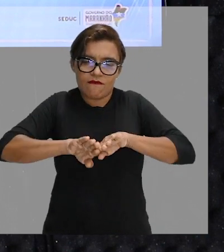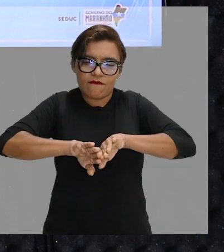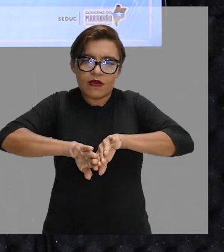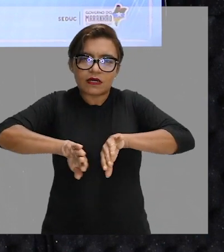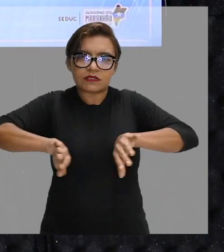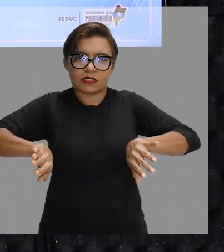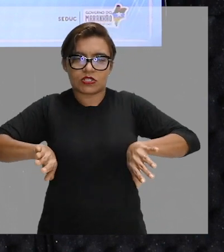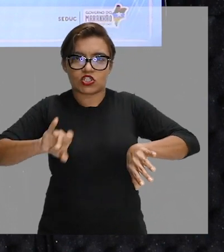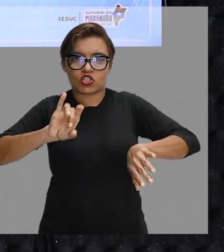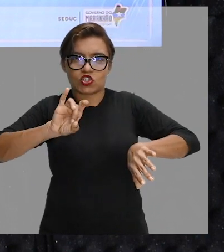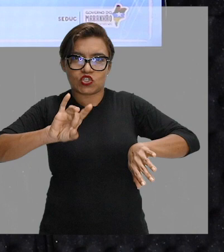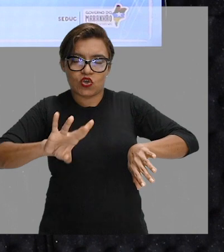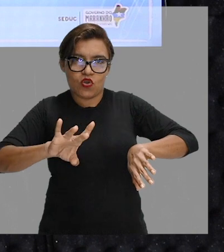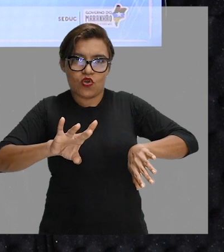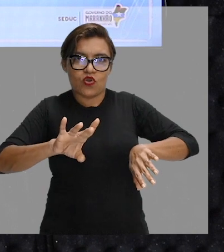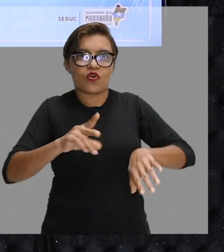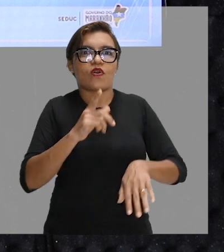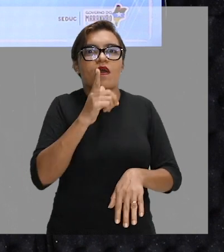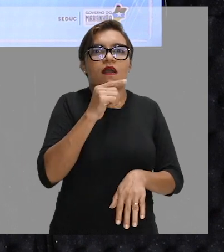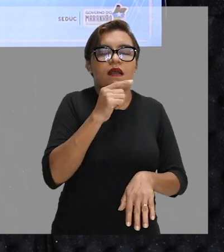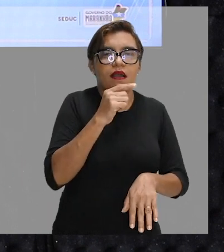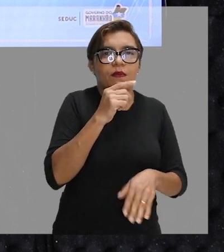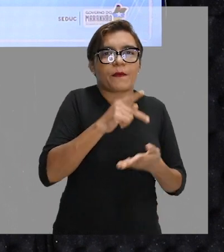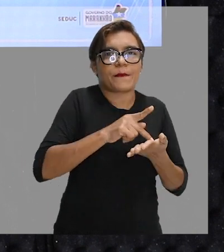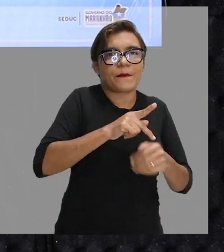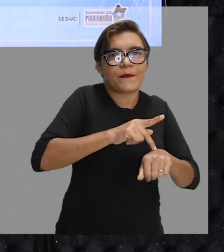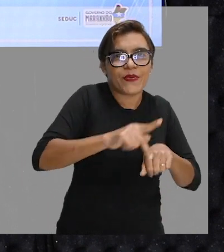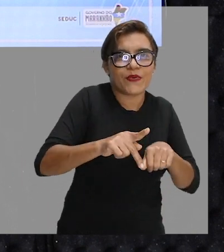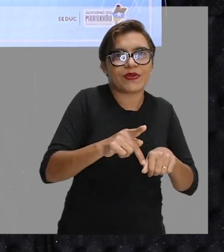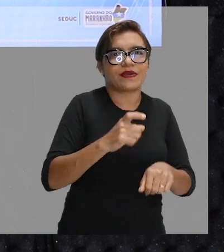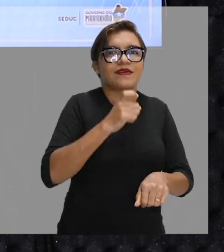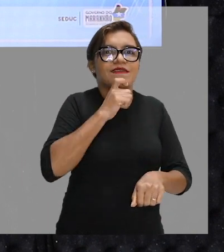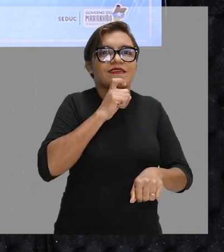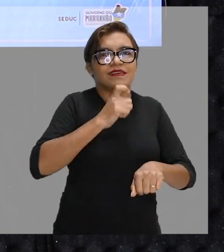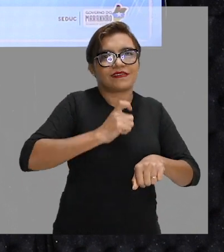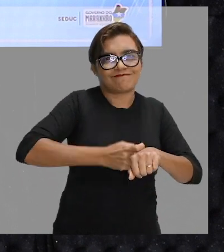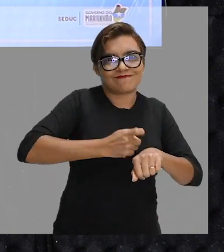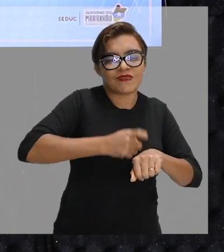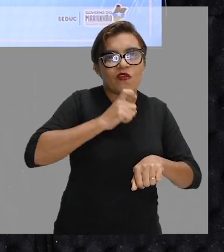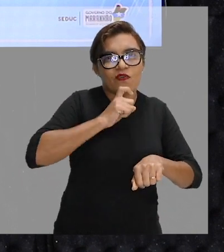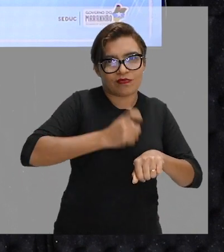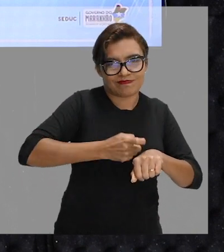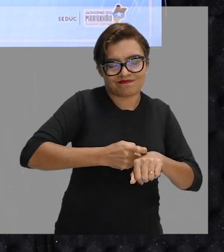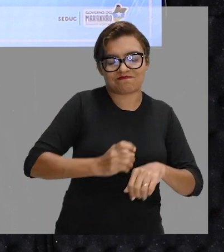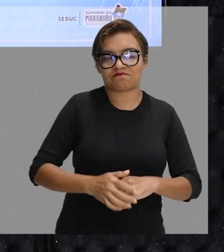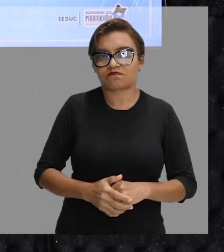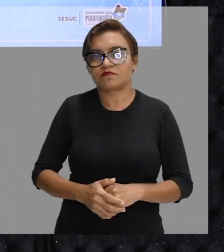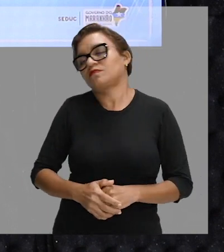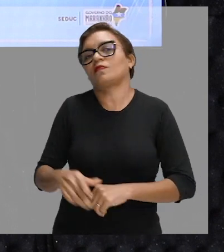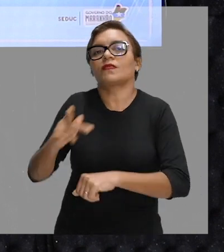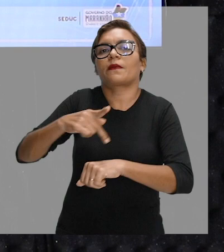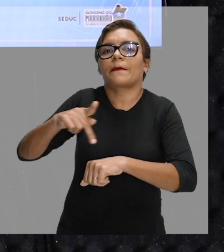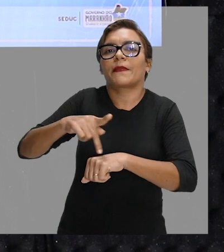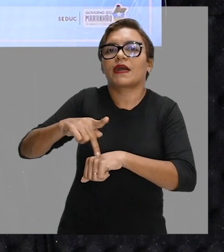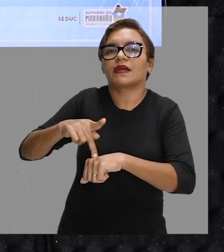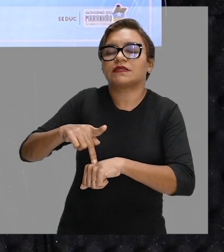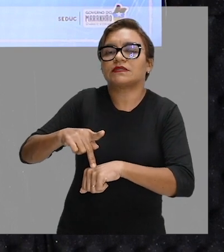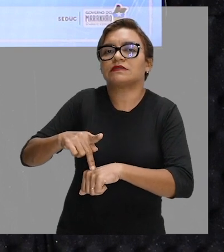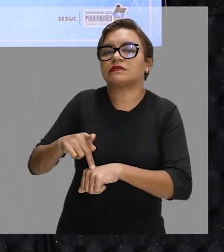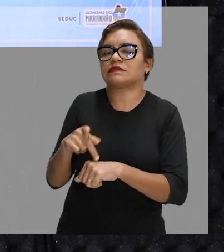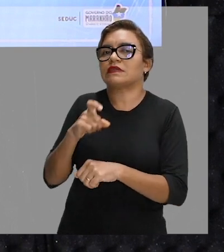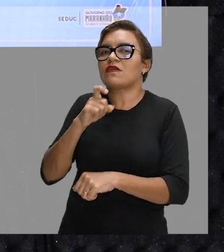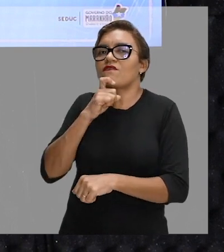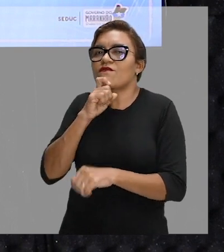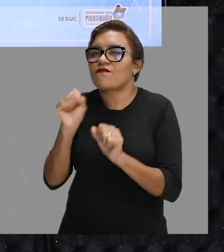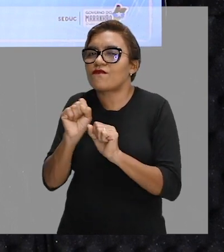e somente a água pura congelasse. Em países frios, quando o inverno é bastante